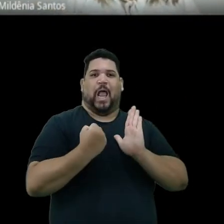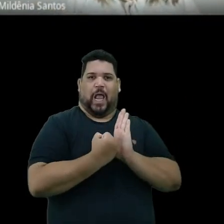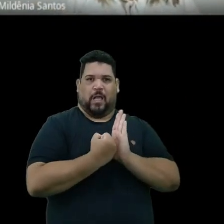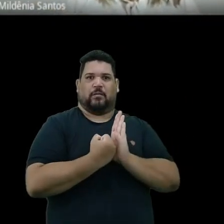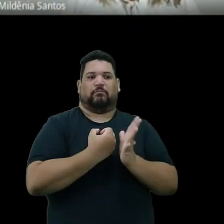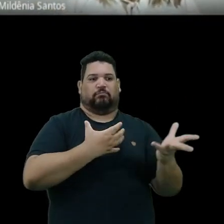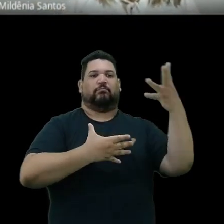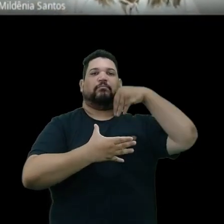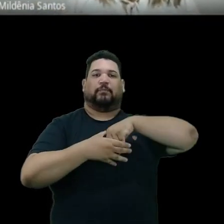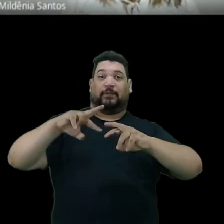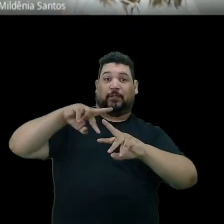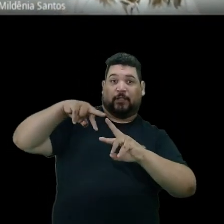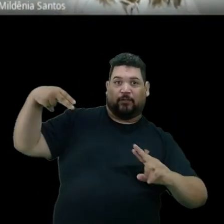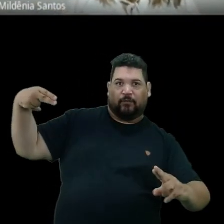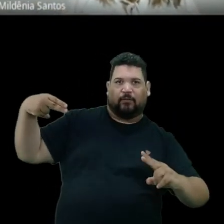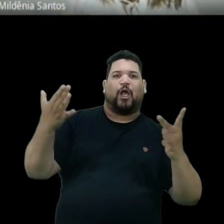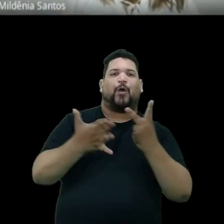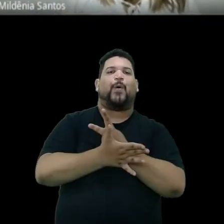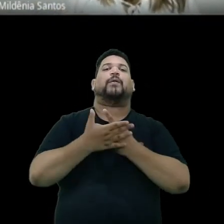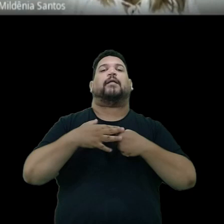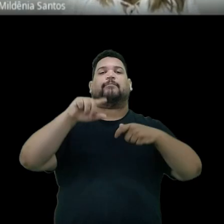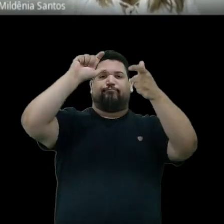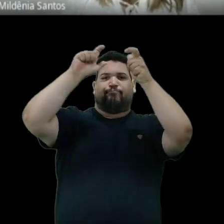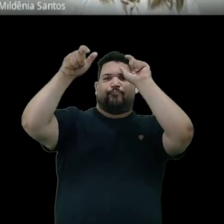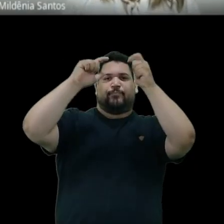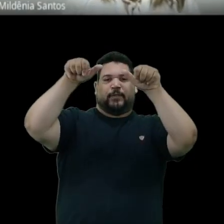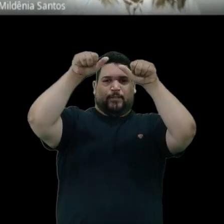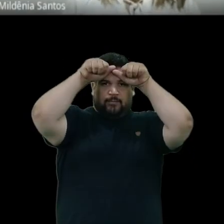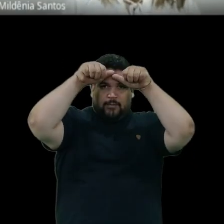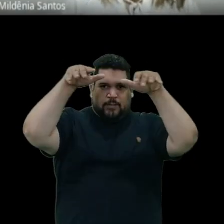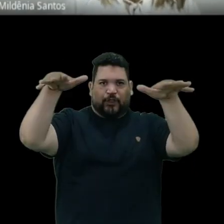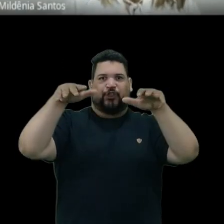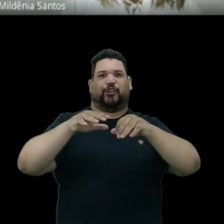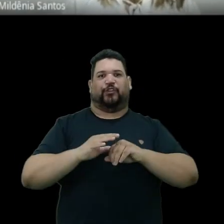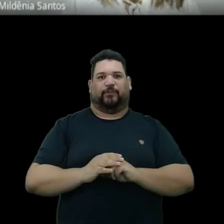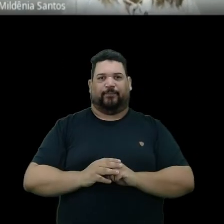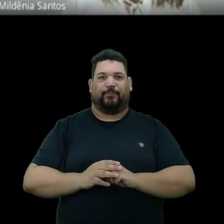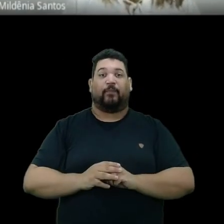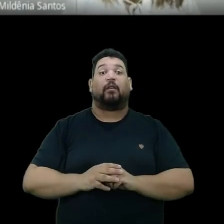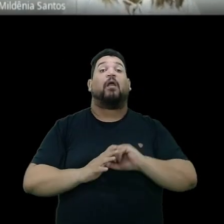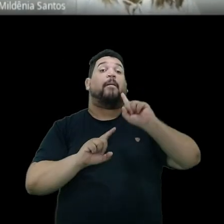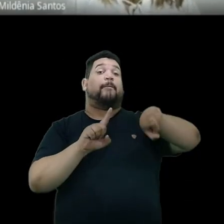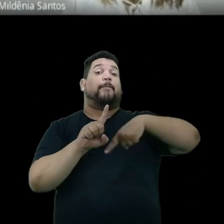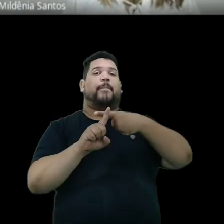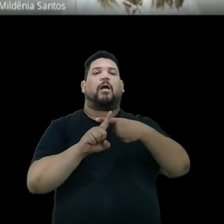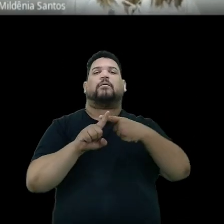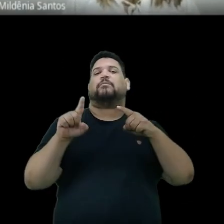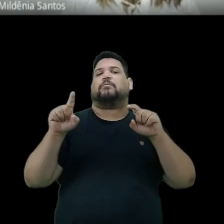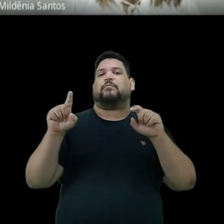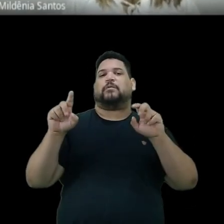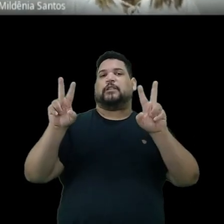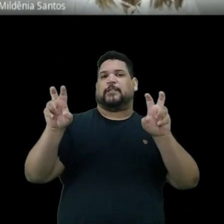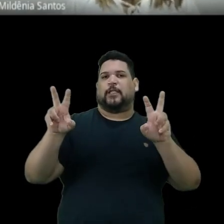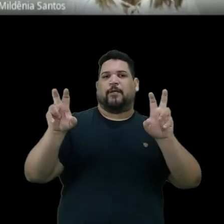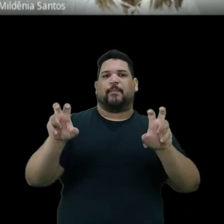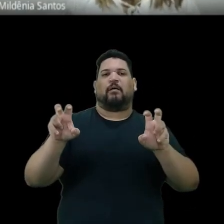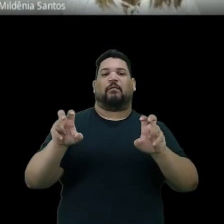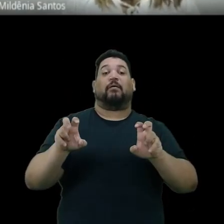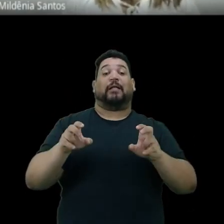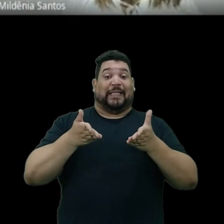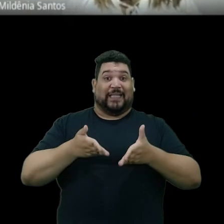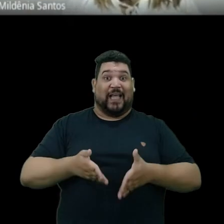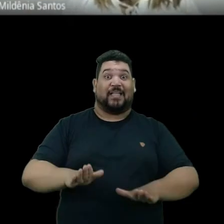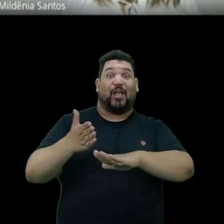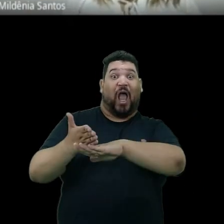autismo. Hoje, a gente já sabe também que fatores, inclusive, relacionados à prematuridade, também